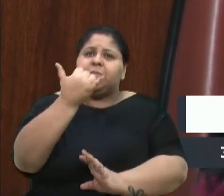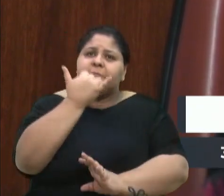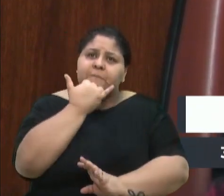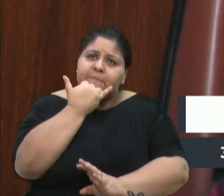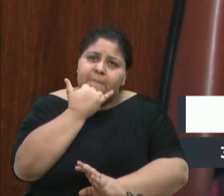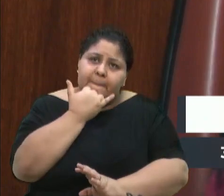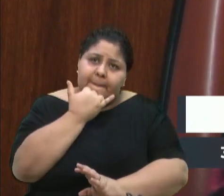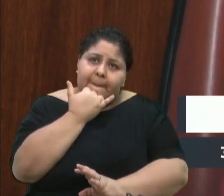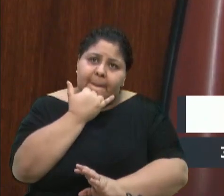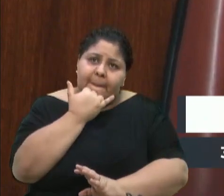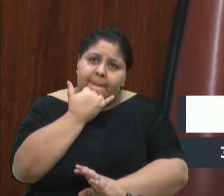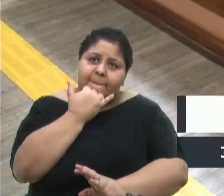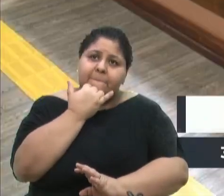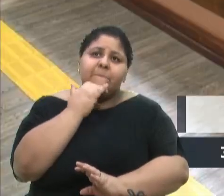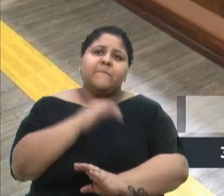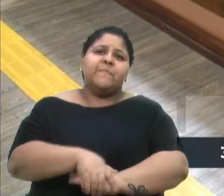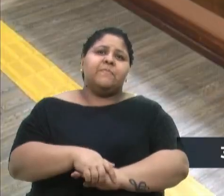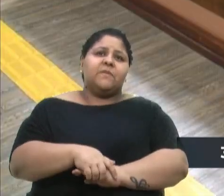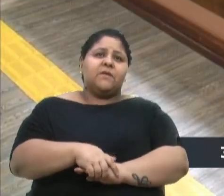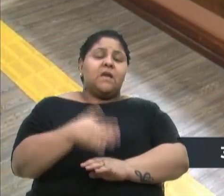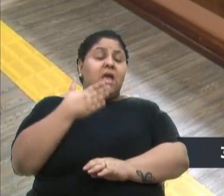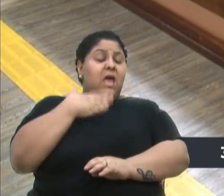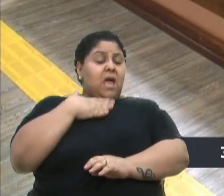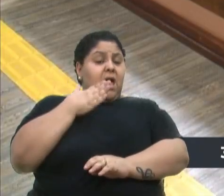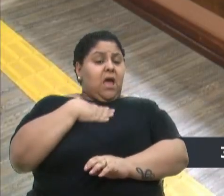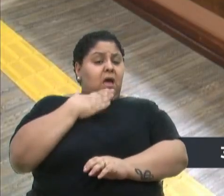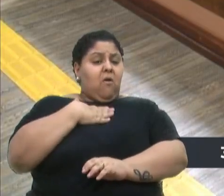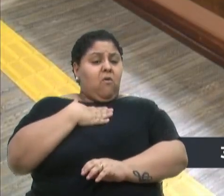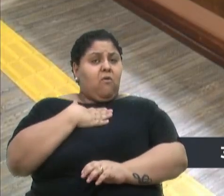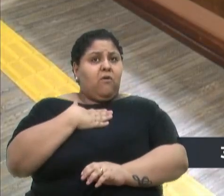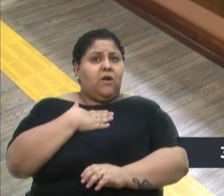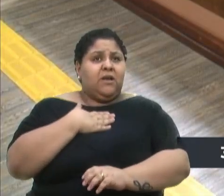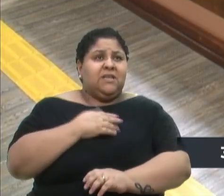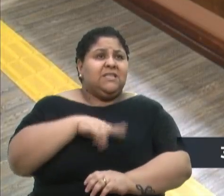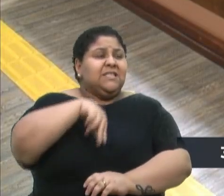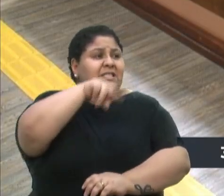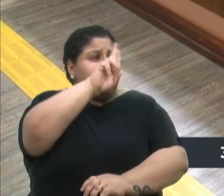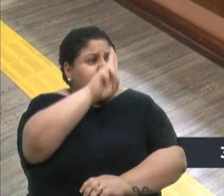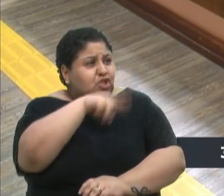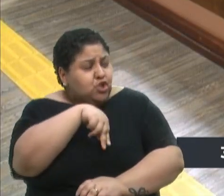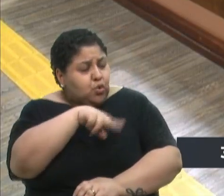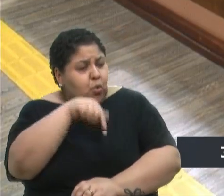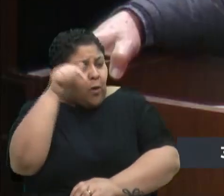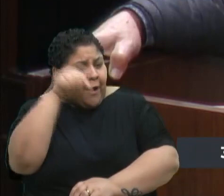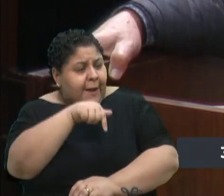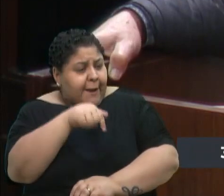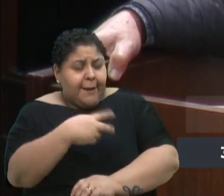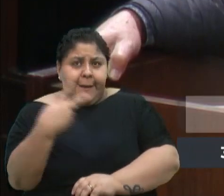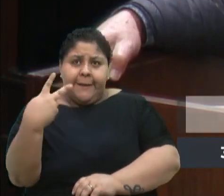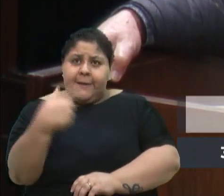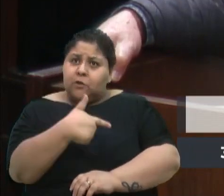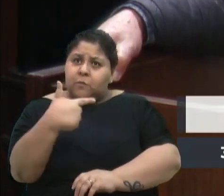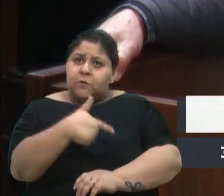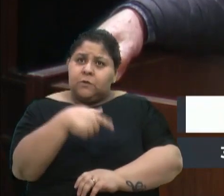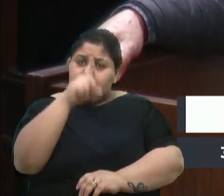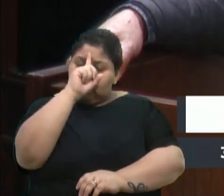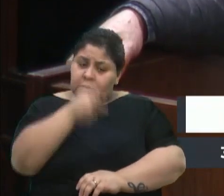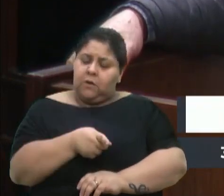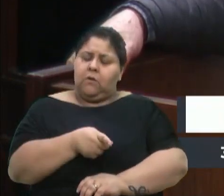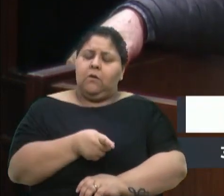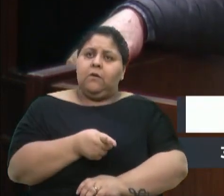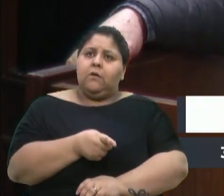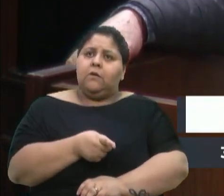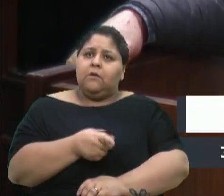Vereadora Rose, eu jamais e nunca aqui dentro, no meu segundo mandato, eu disse